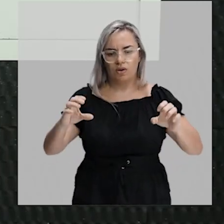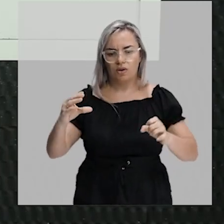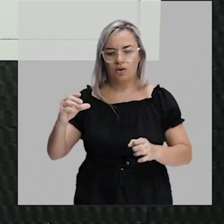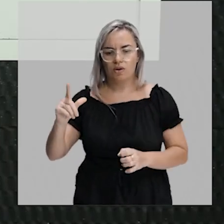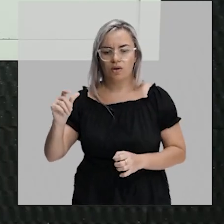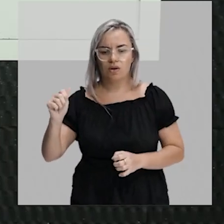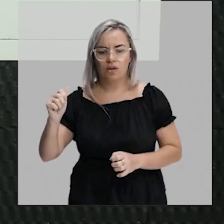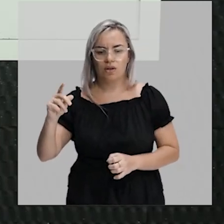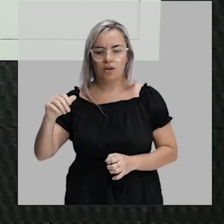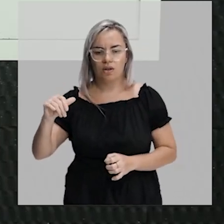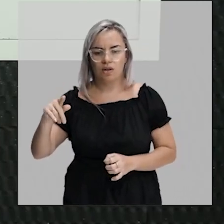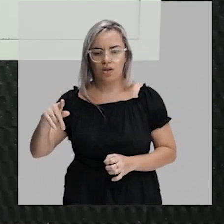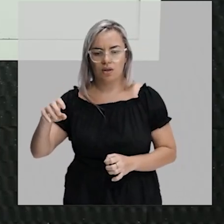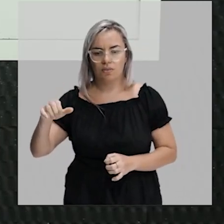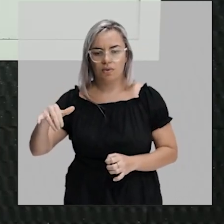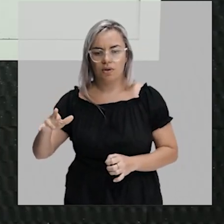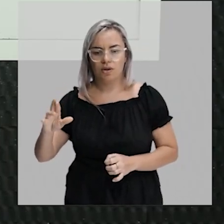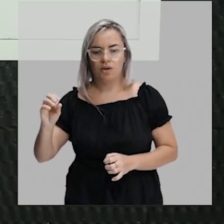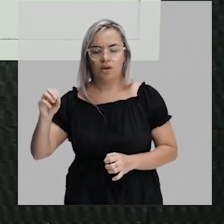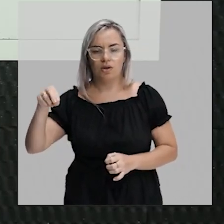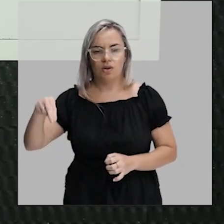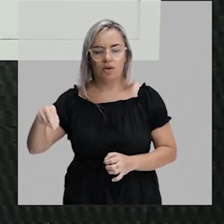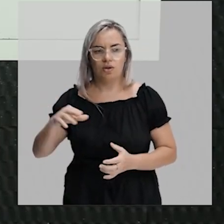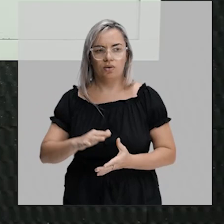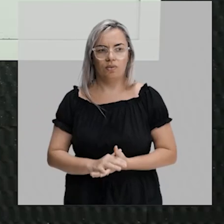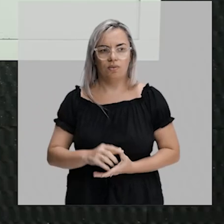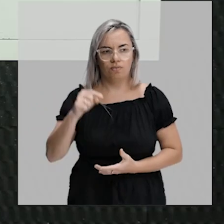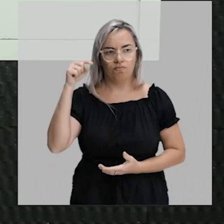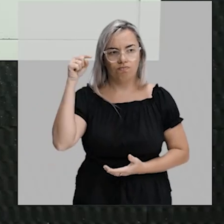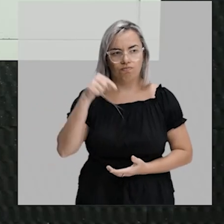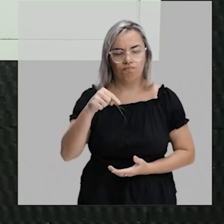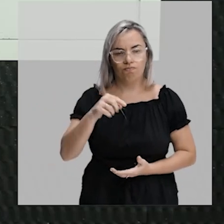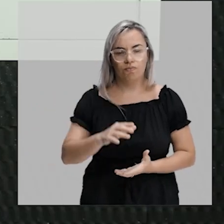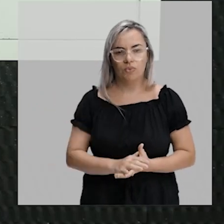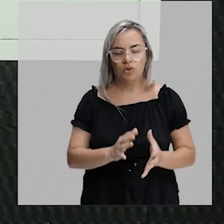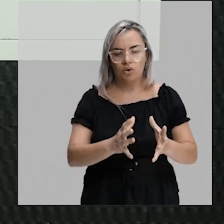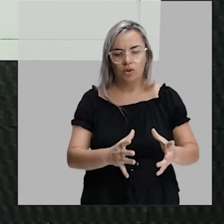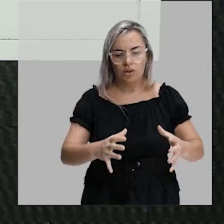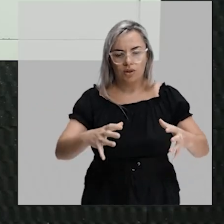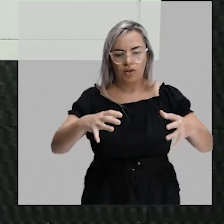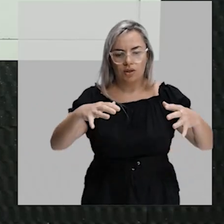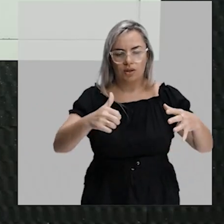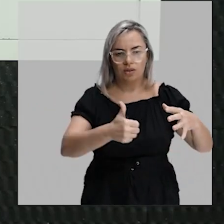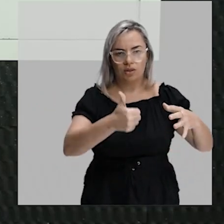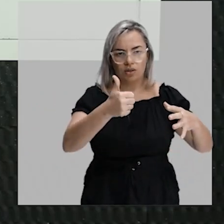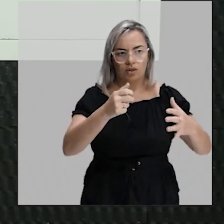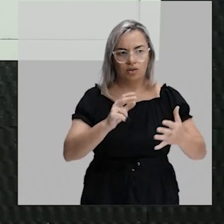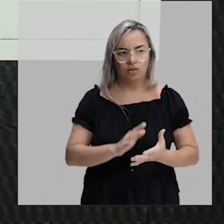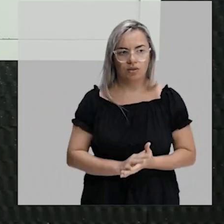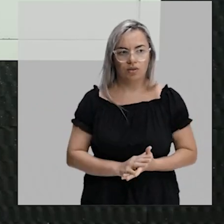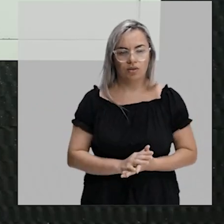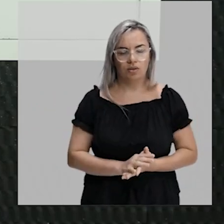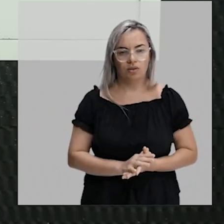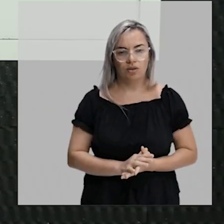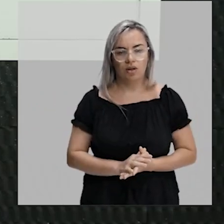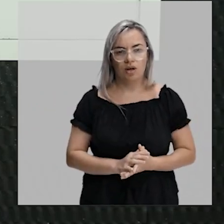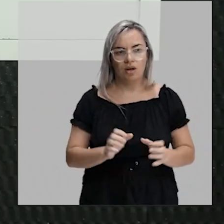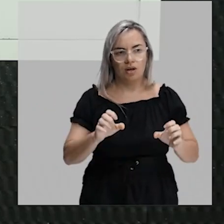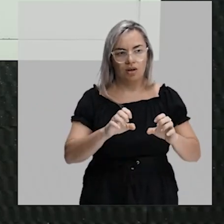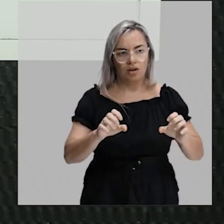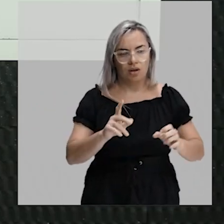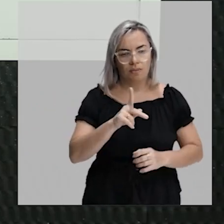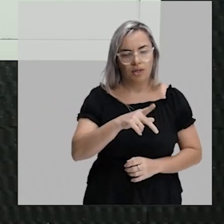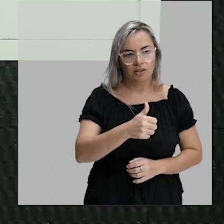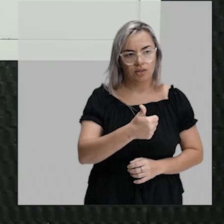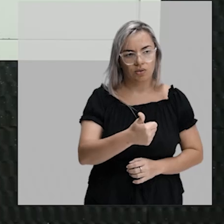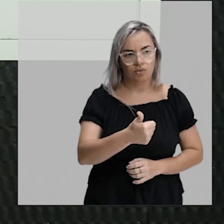no estado 1. Então, vai ser ó, pressão 1, volume 1, constante, quer dizer, número de